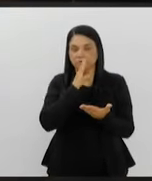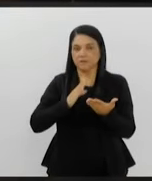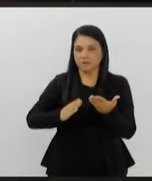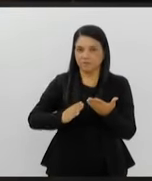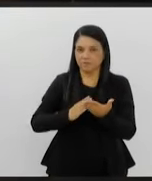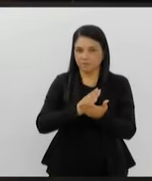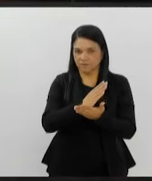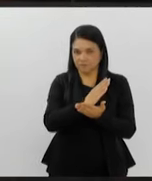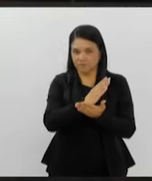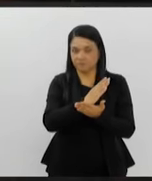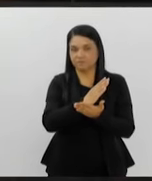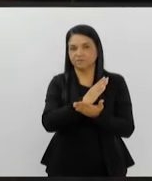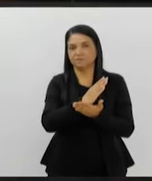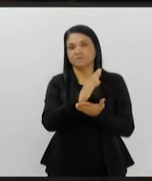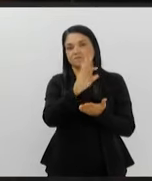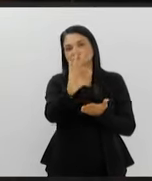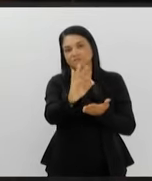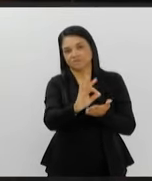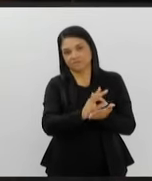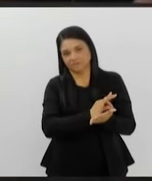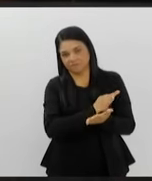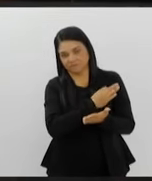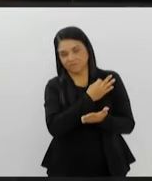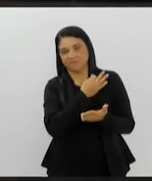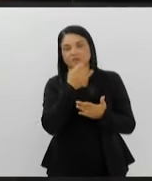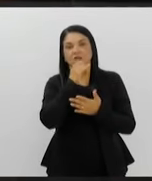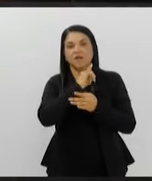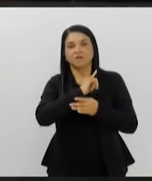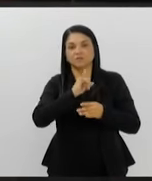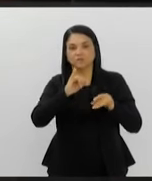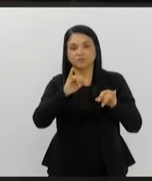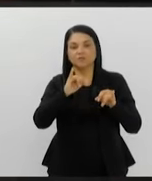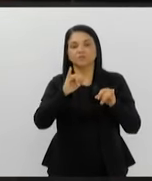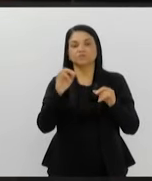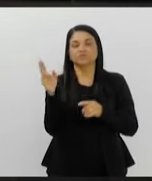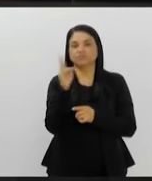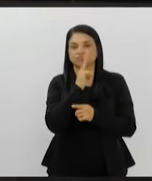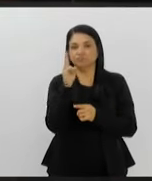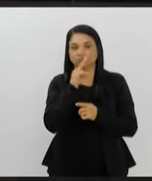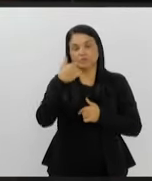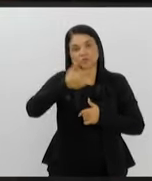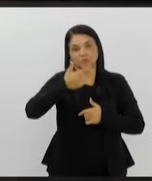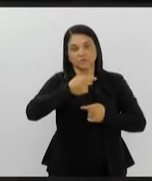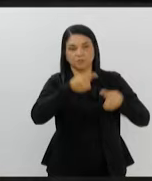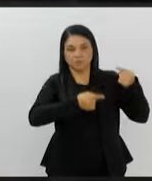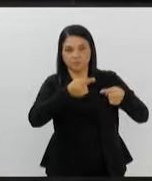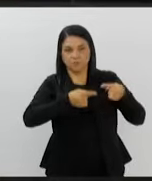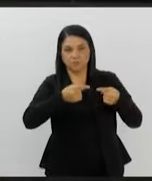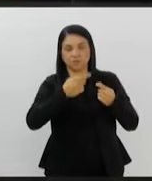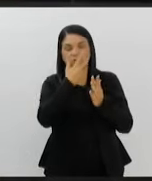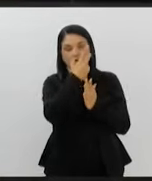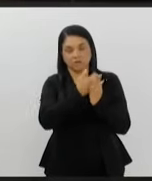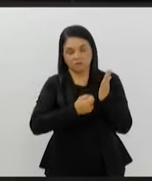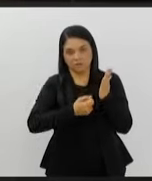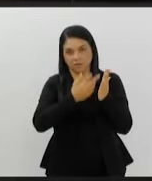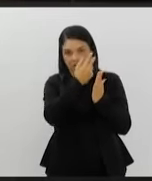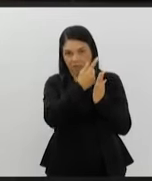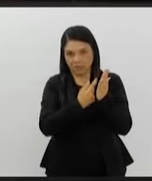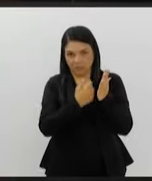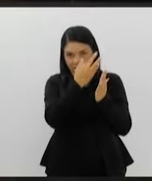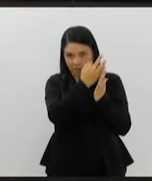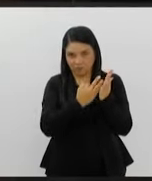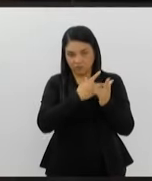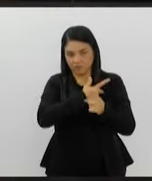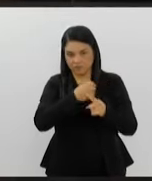estão. Aprovado, vai autógrafo. Anuncio, em tramitação ordinária, em segunda discussão, redação do vencido,